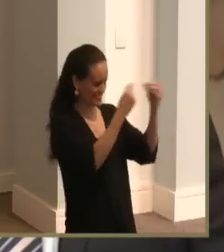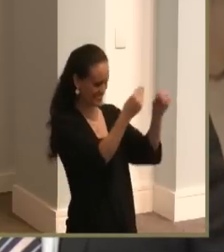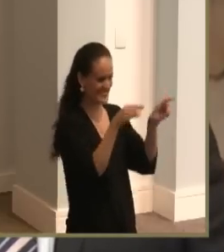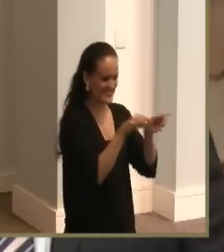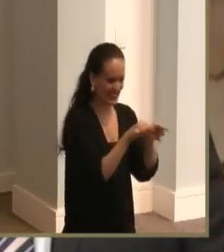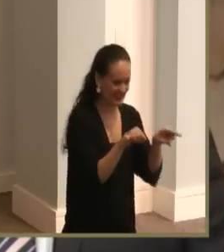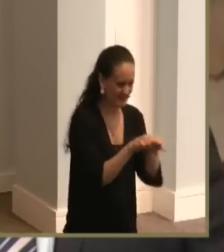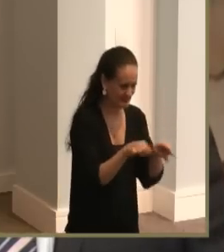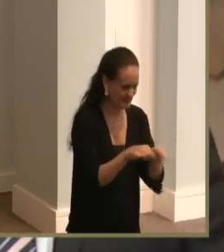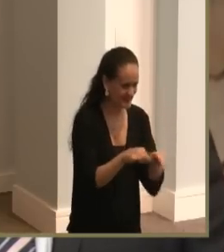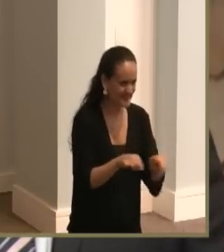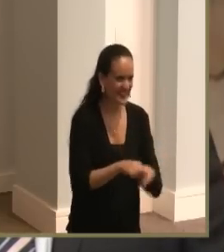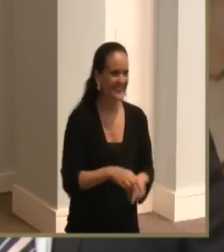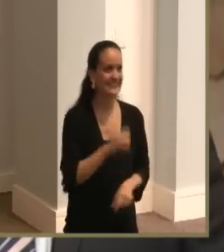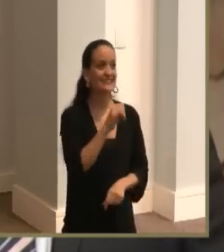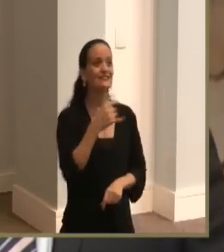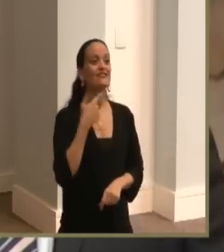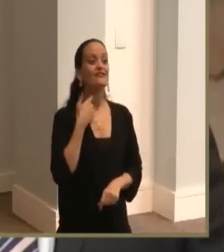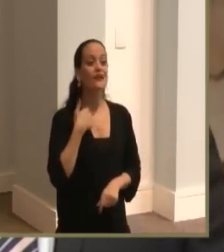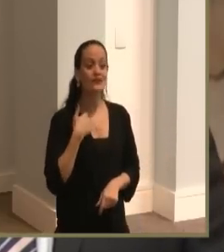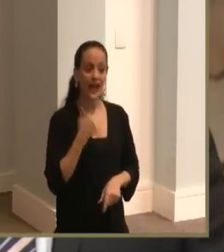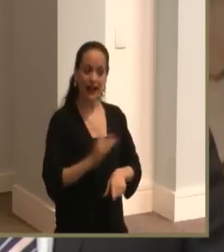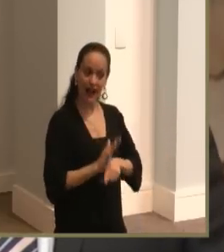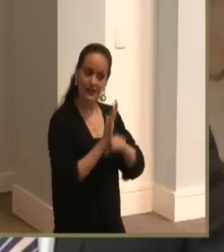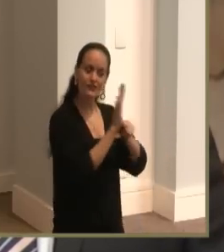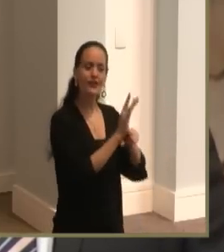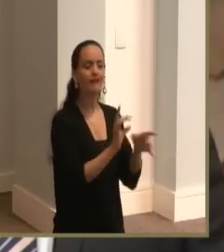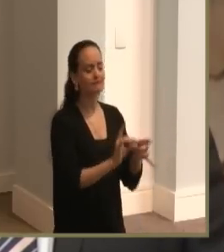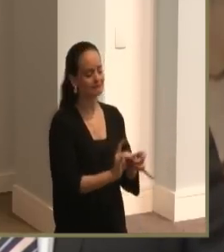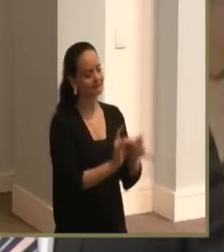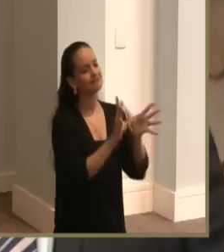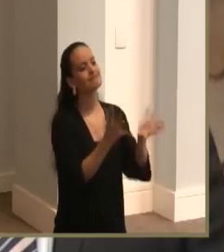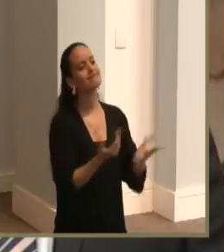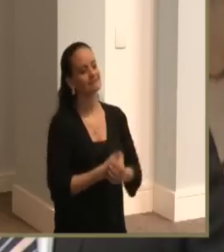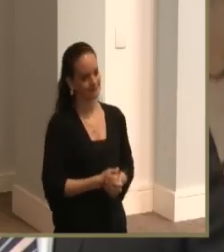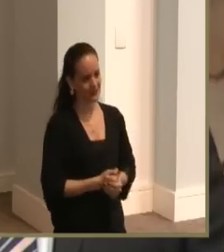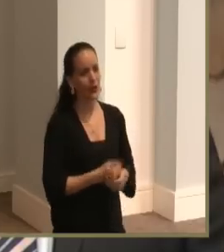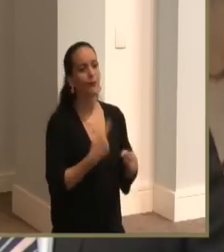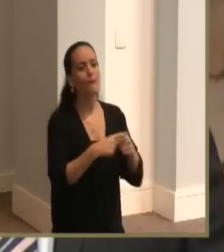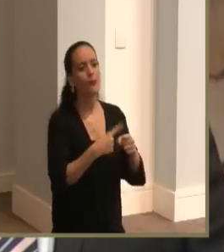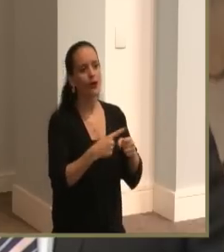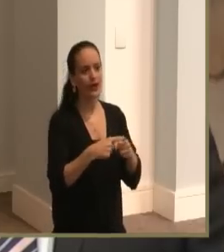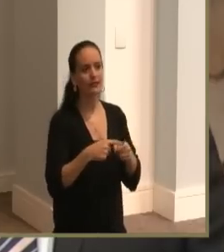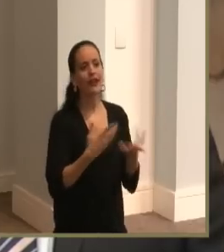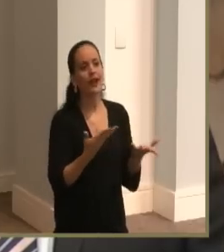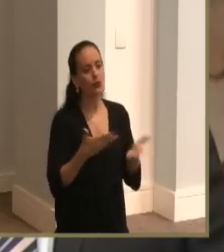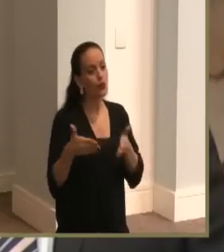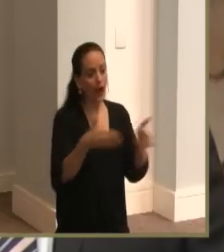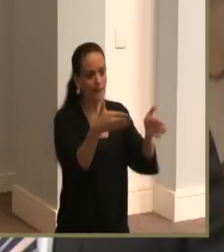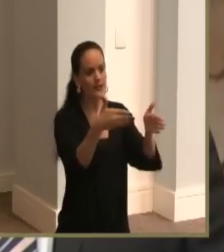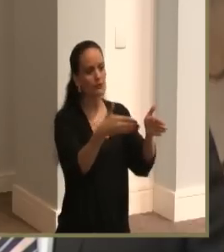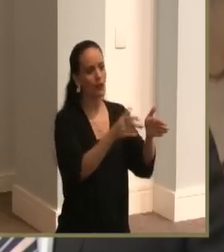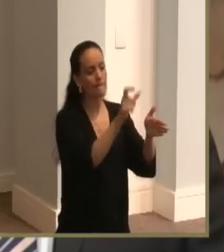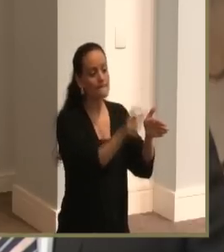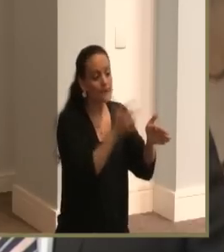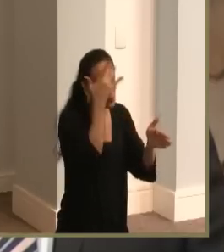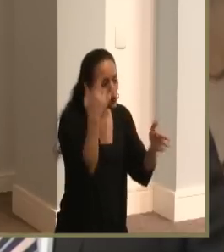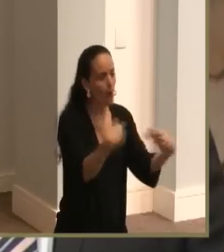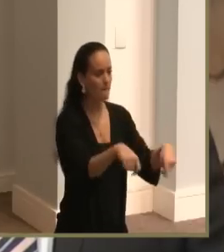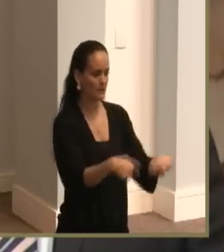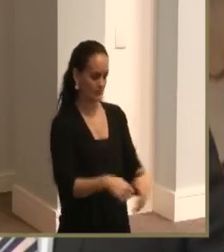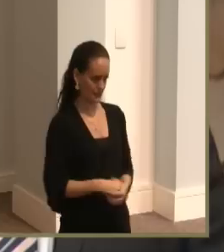você quiser fazer alguma doação importante, com certeza terá uma destinação. Porque, irmãos, a